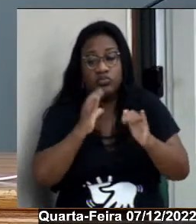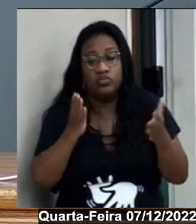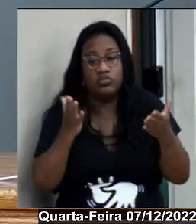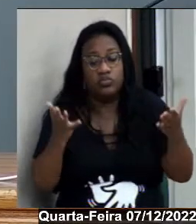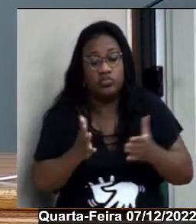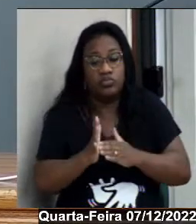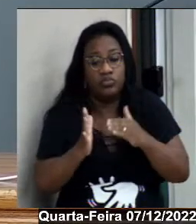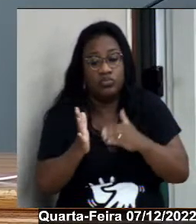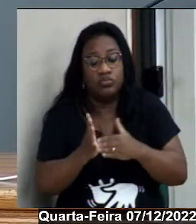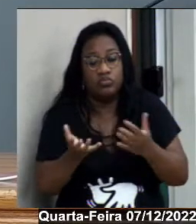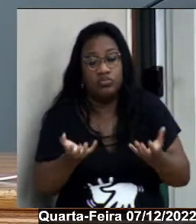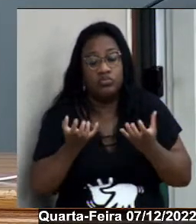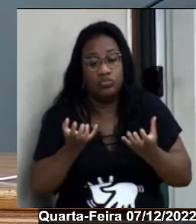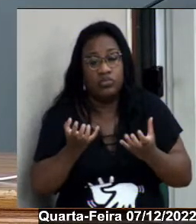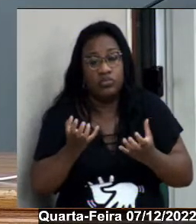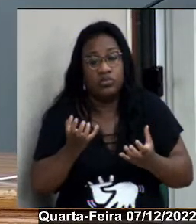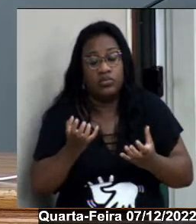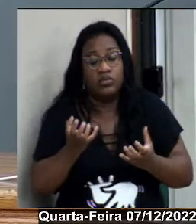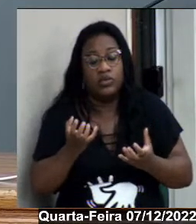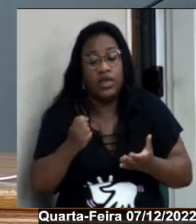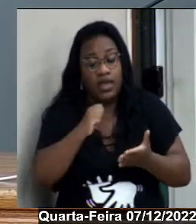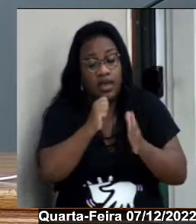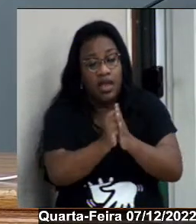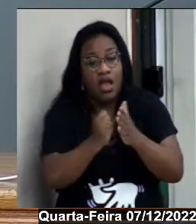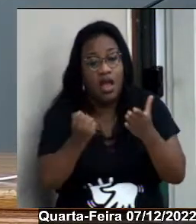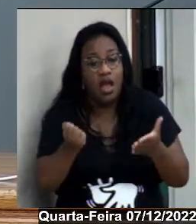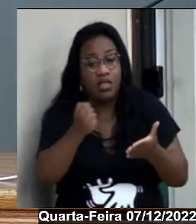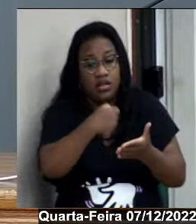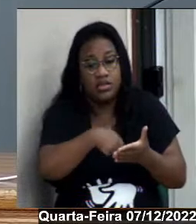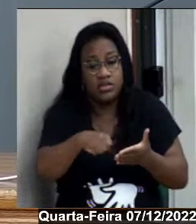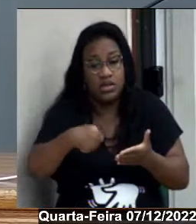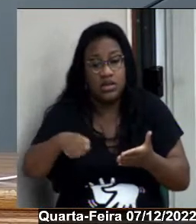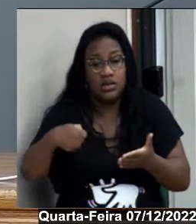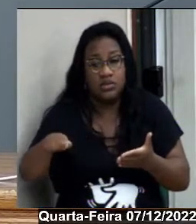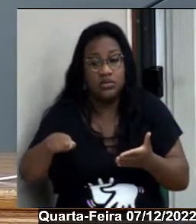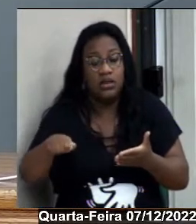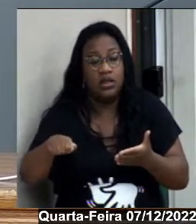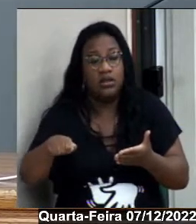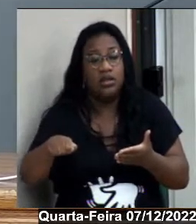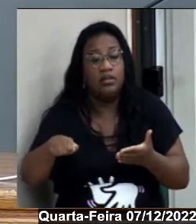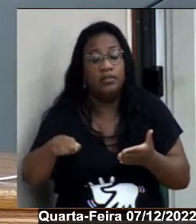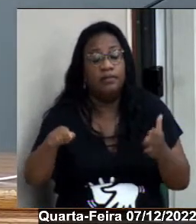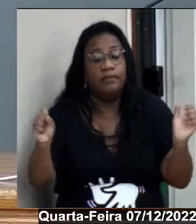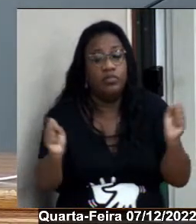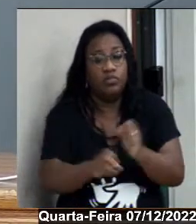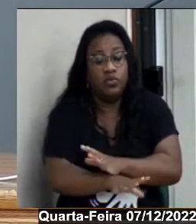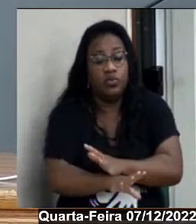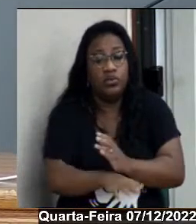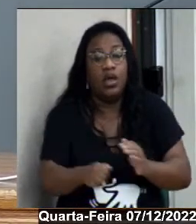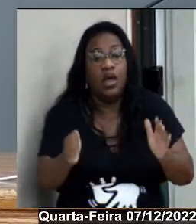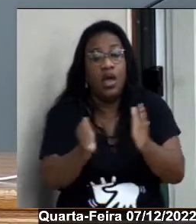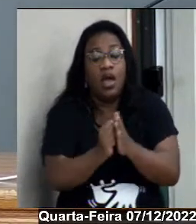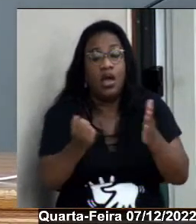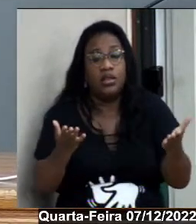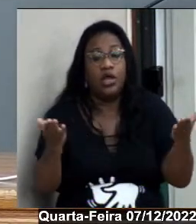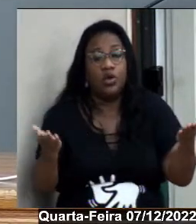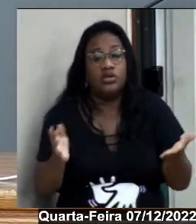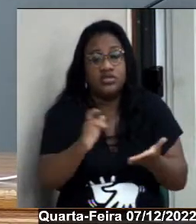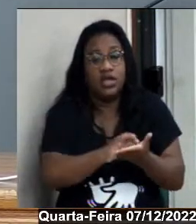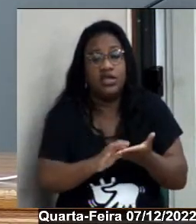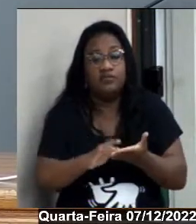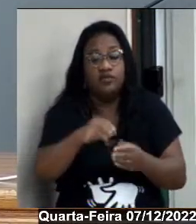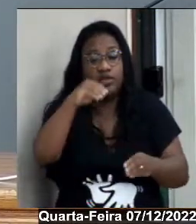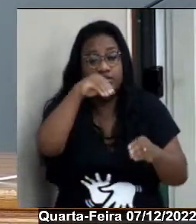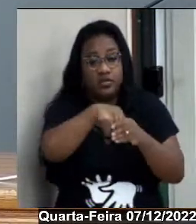à disposição dos interessados e que a presente ata será assinada após lida. Prontinho, presidente. Essa ata está